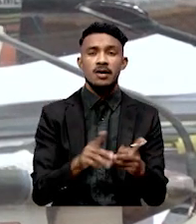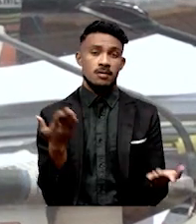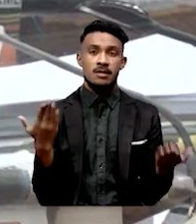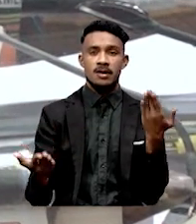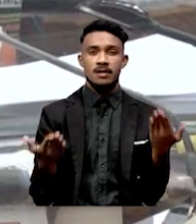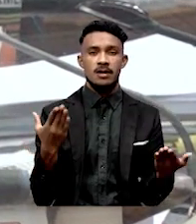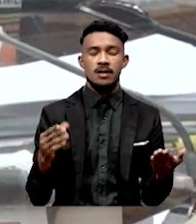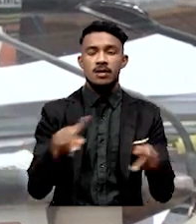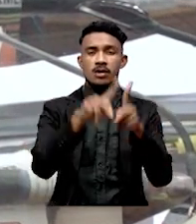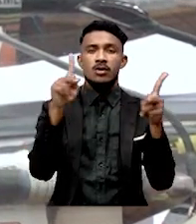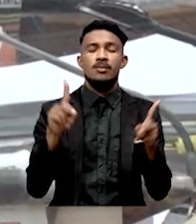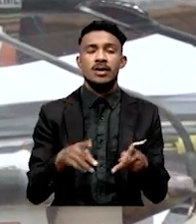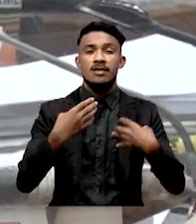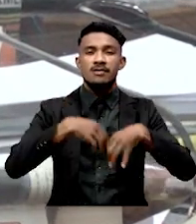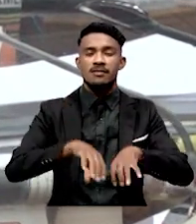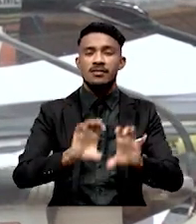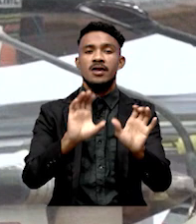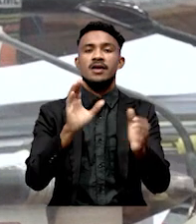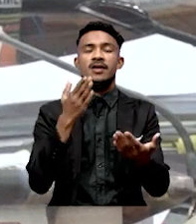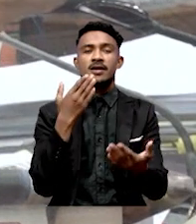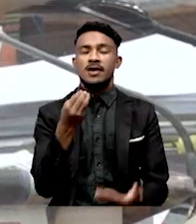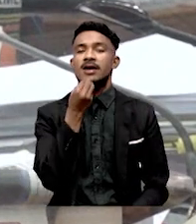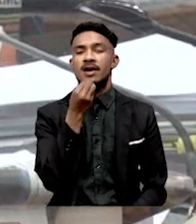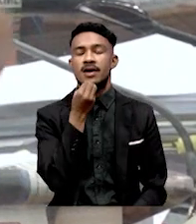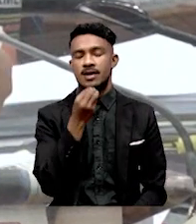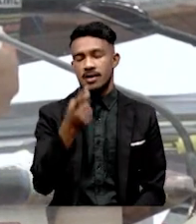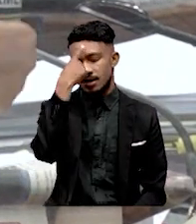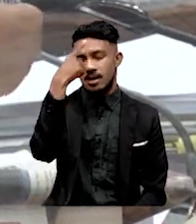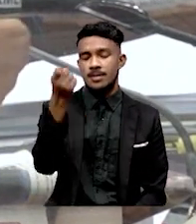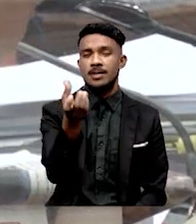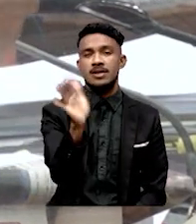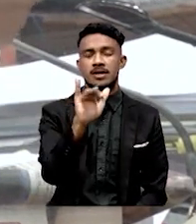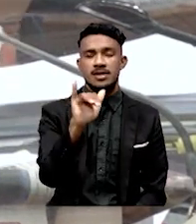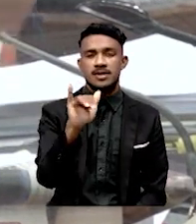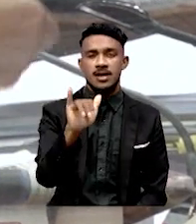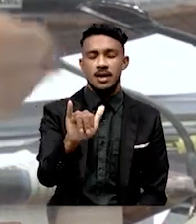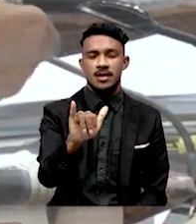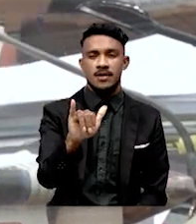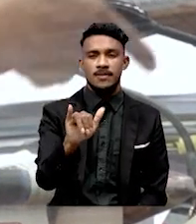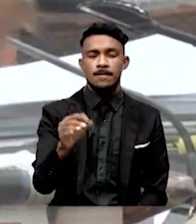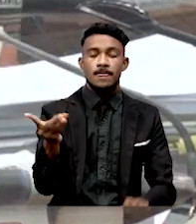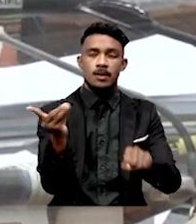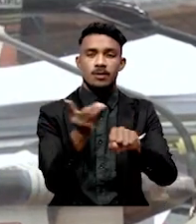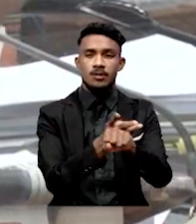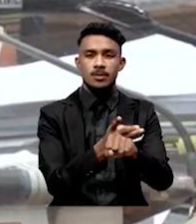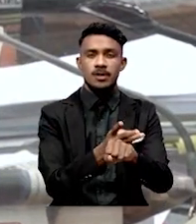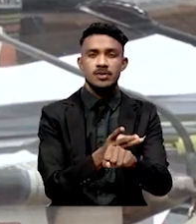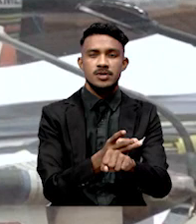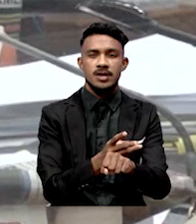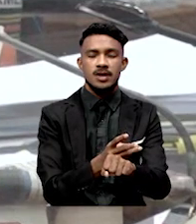companhia fang ai han. Tama nem mais ser nem a documentos mate,